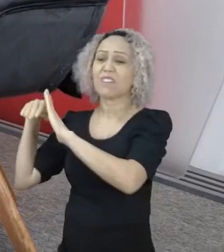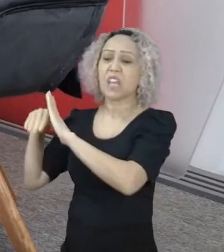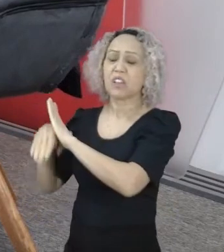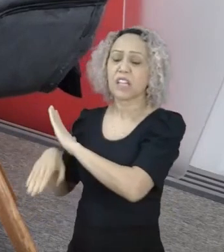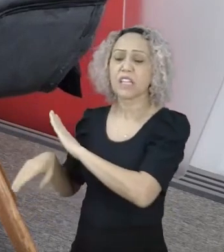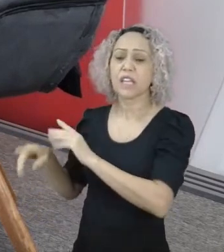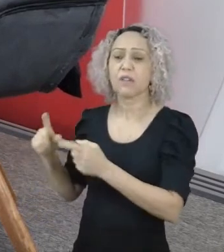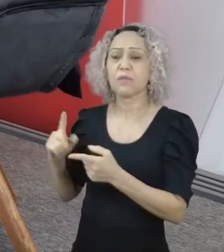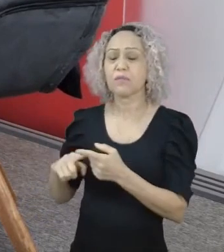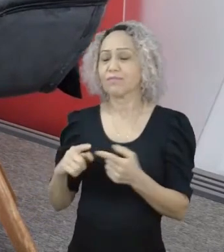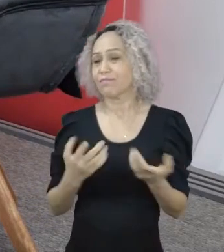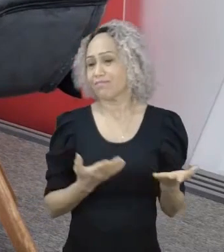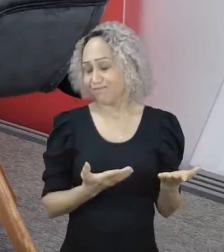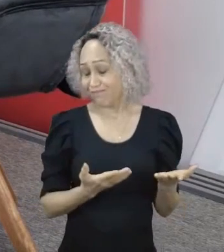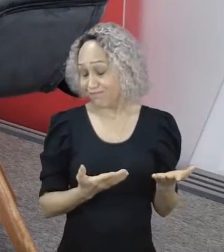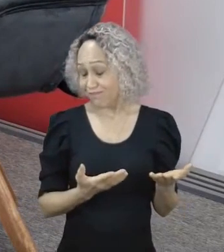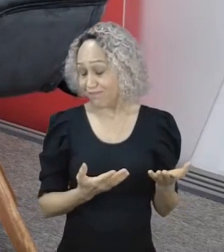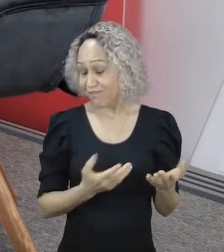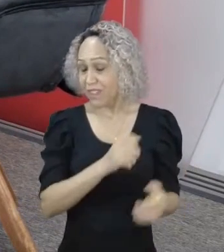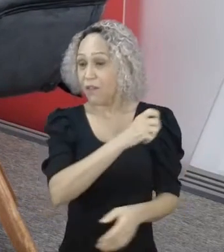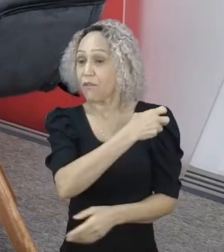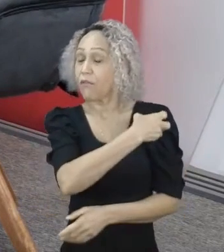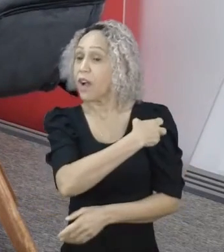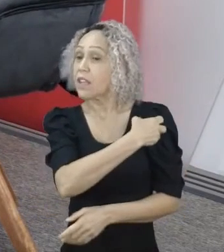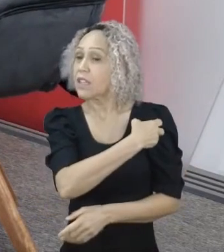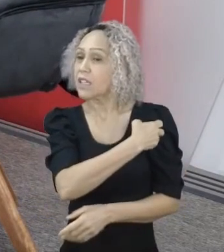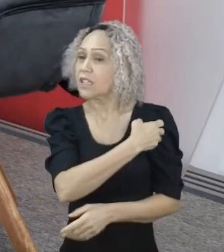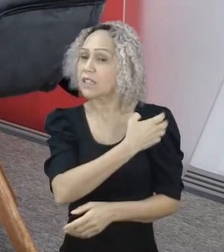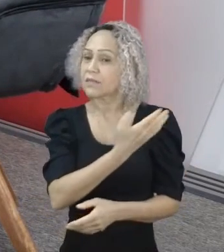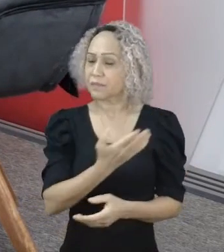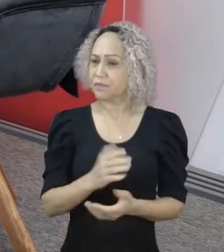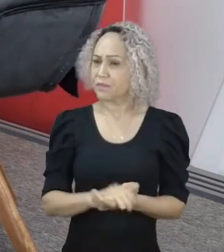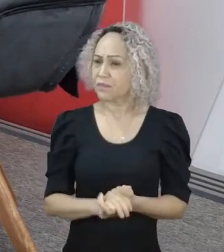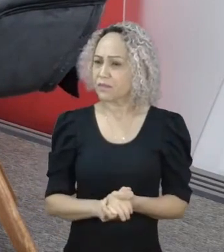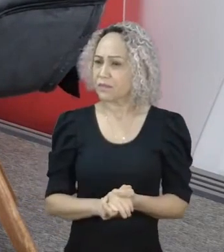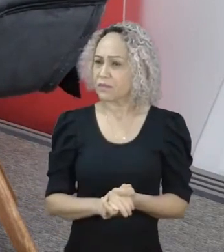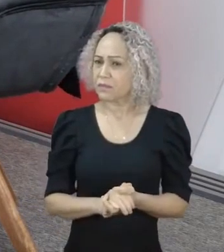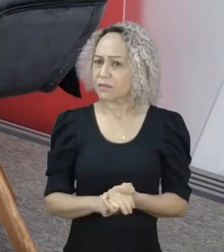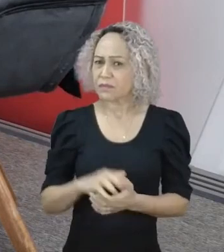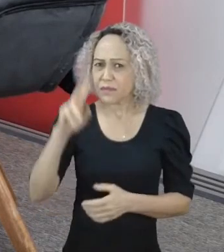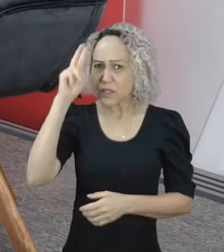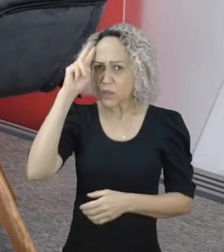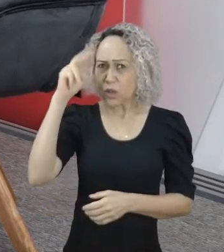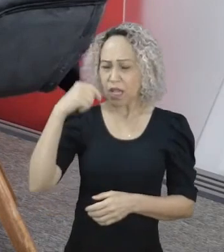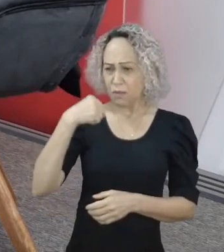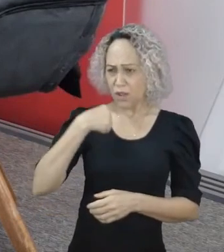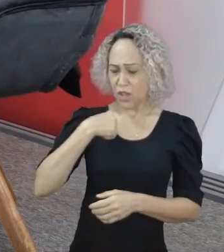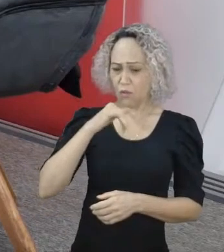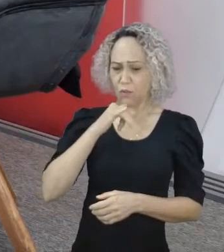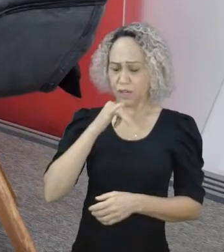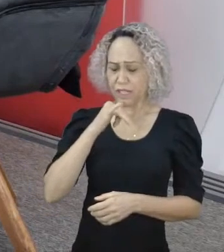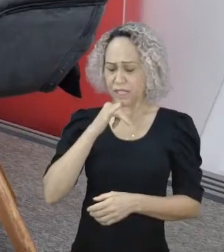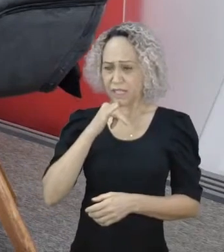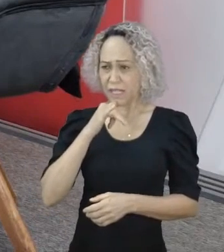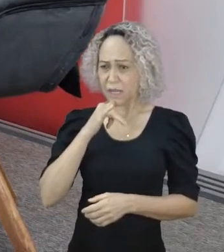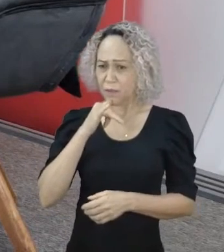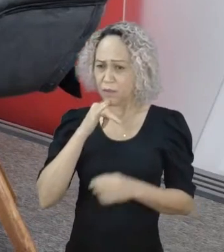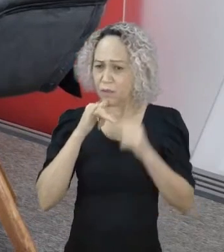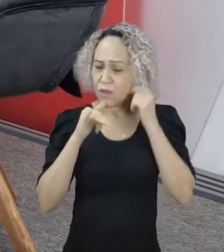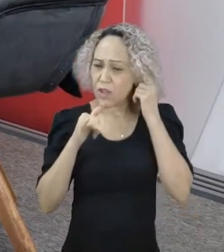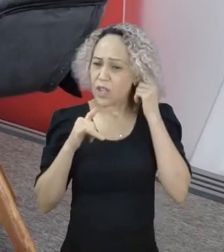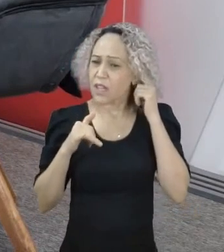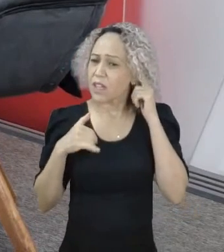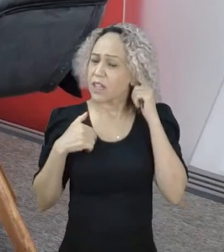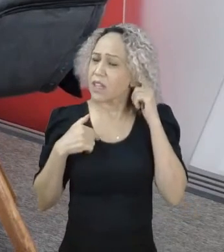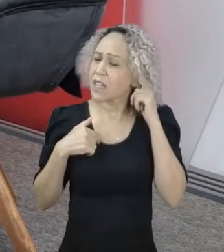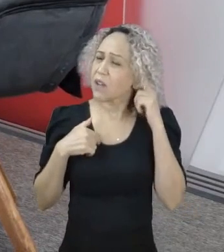com associações de moradores, para vender a credibilidade da vacina. Sim. Mostrar aos pais e mães que era fundamental trazer as